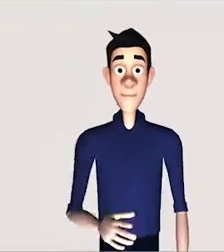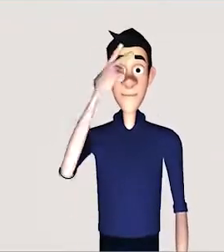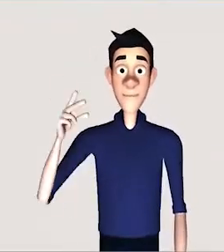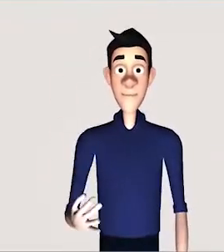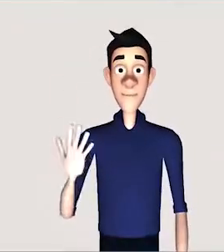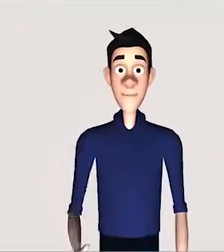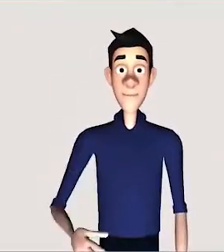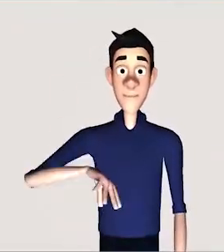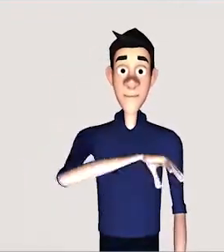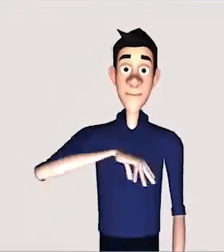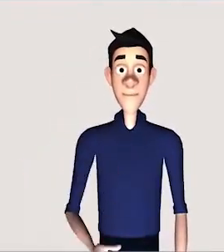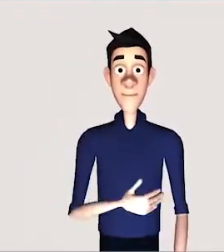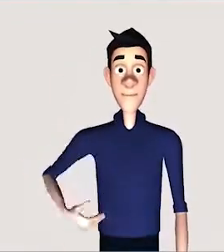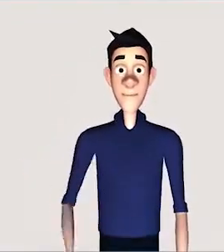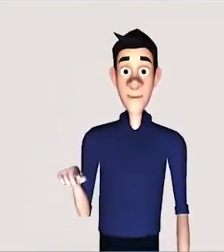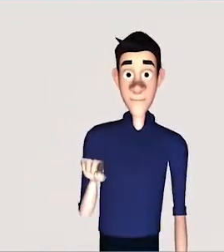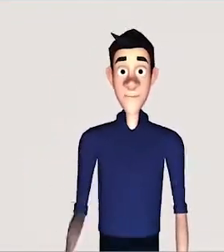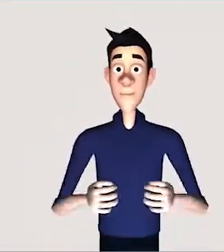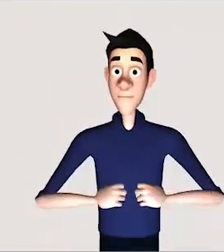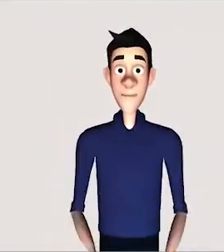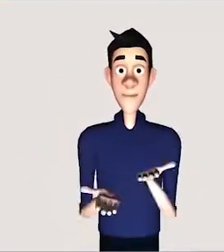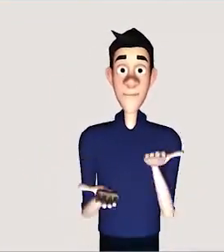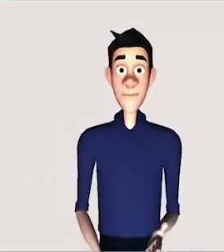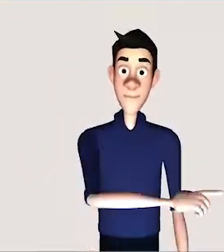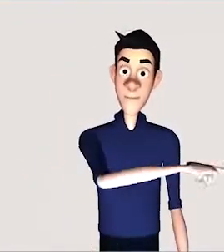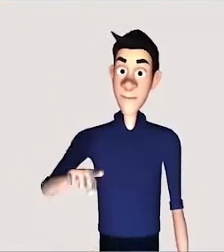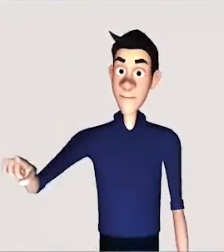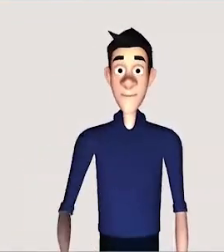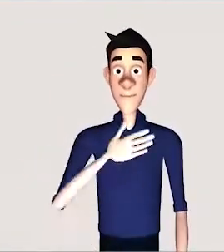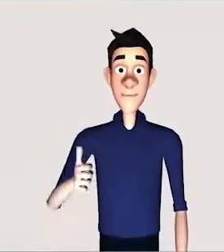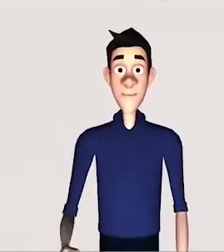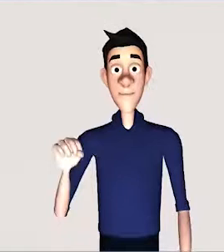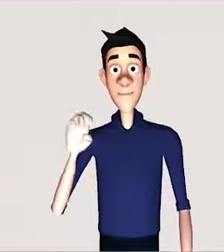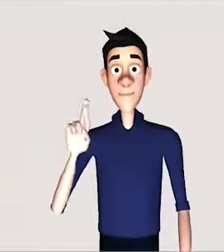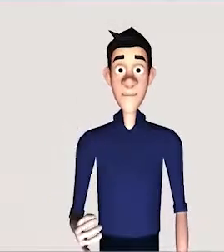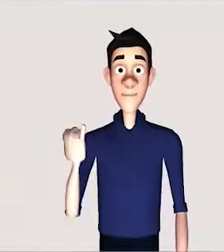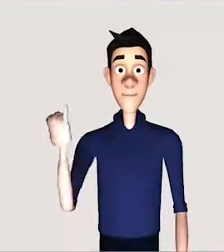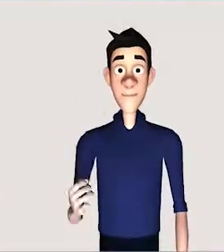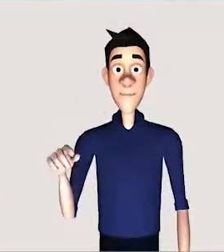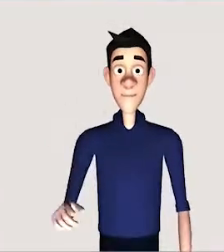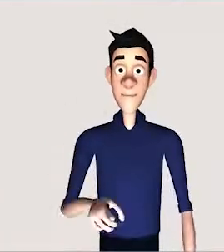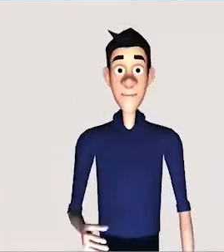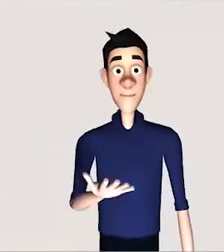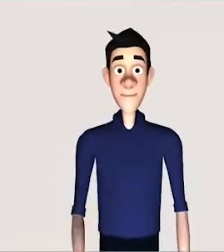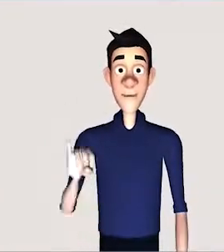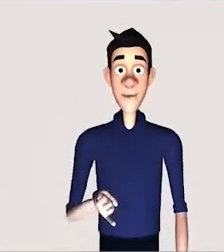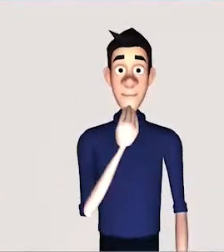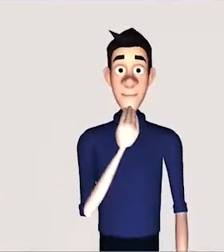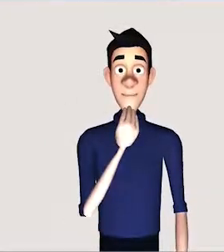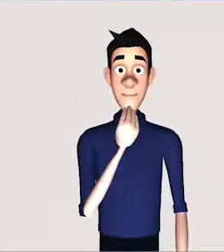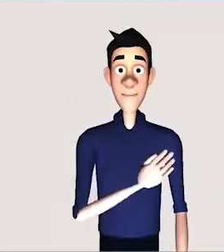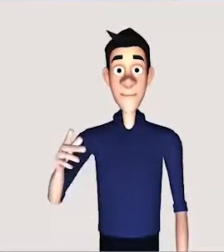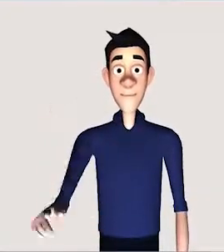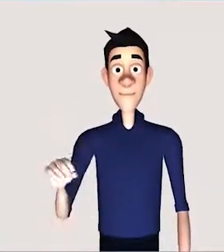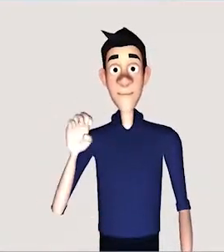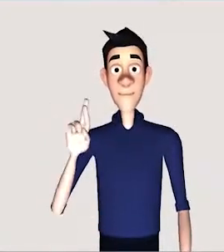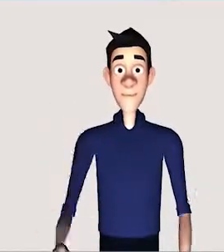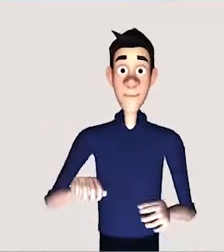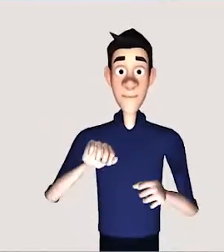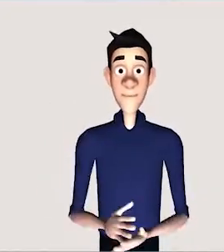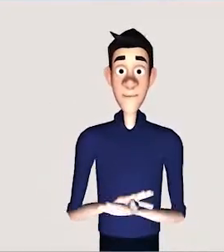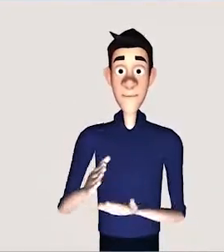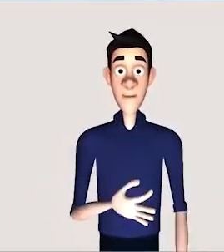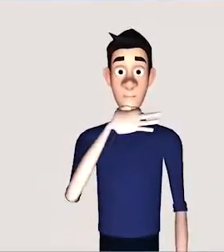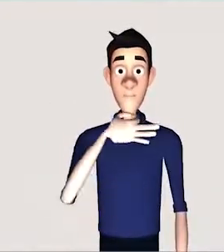porque é importante, porque é com isso que a gente conta ao nosso público e aí pode atender vocês melhor. É importante que você dê a oportunidade